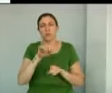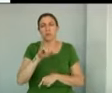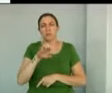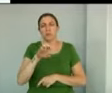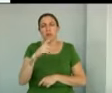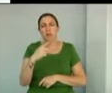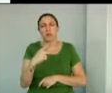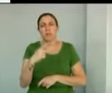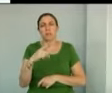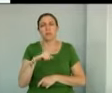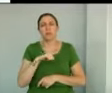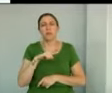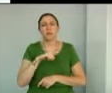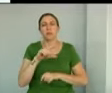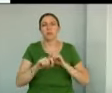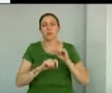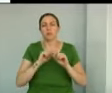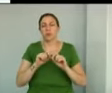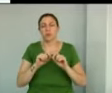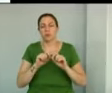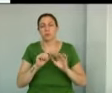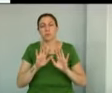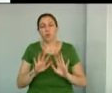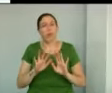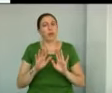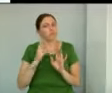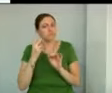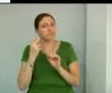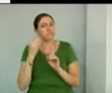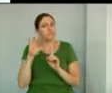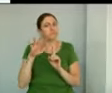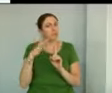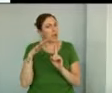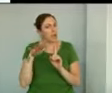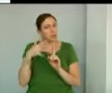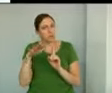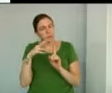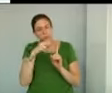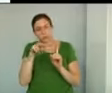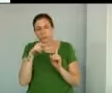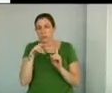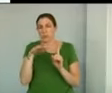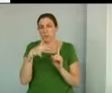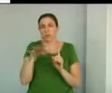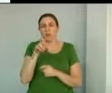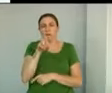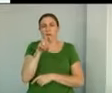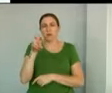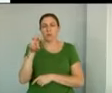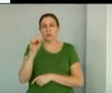pessoal, então nós teremos, considerando aquelas projeções de receita, nós teremos